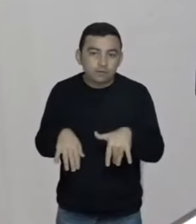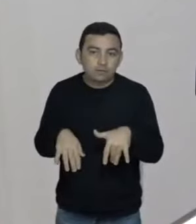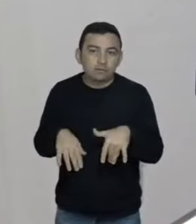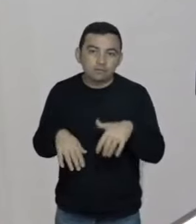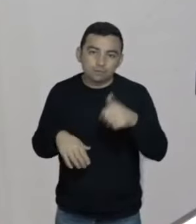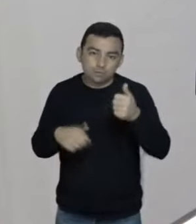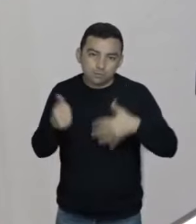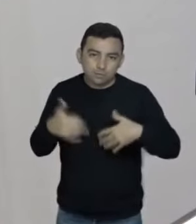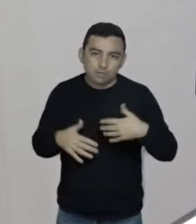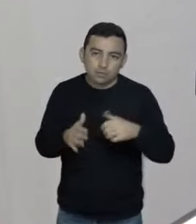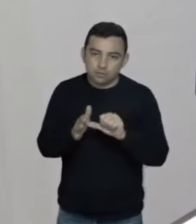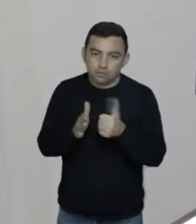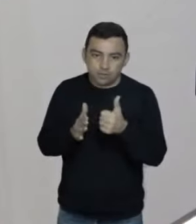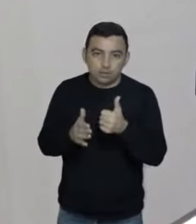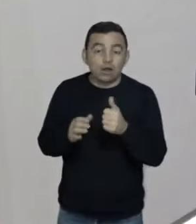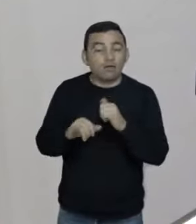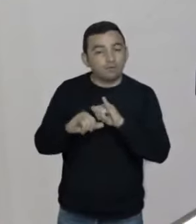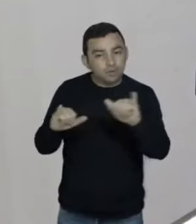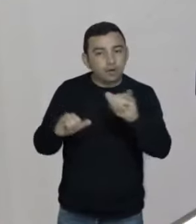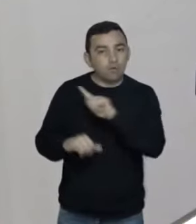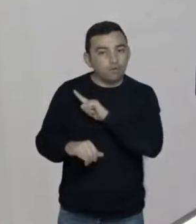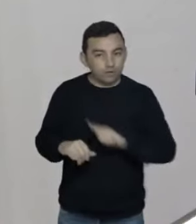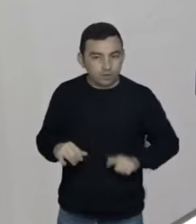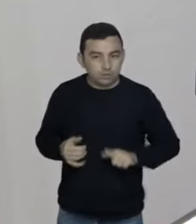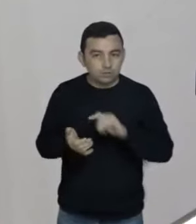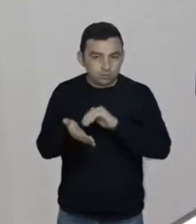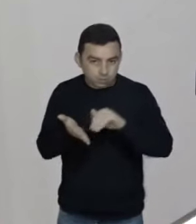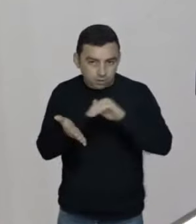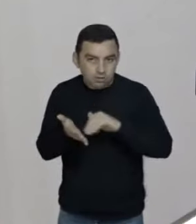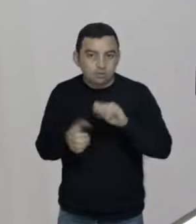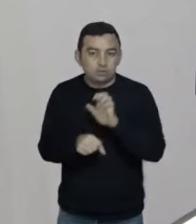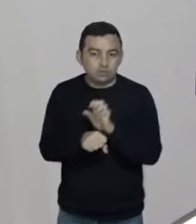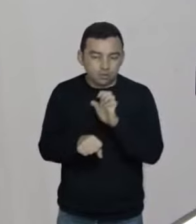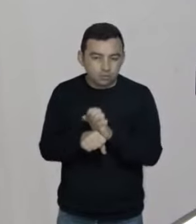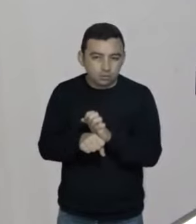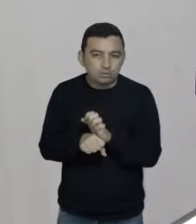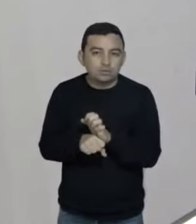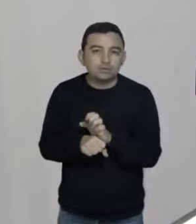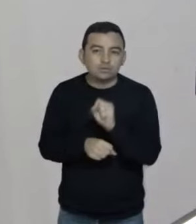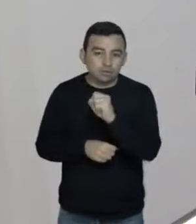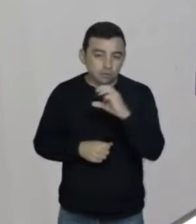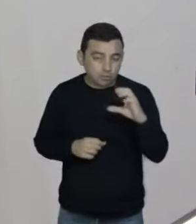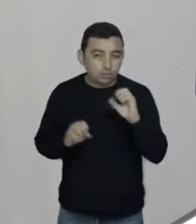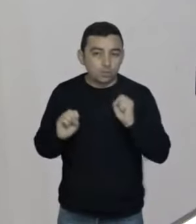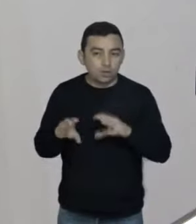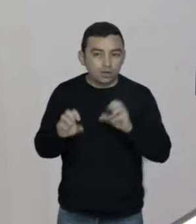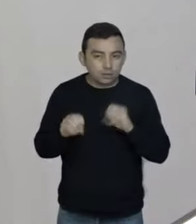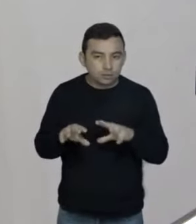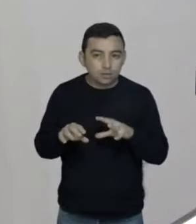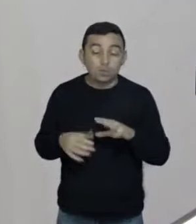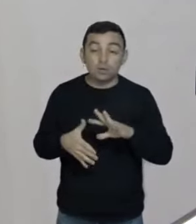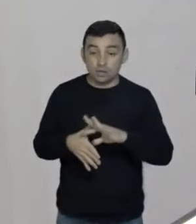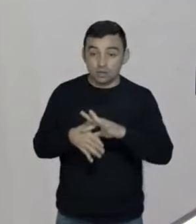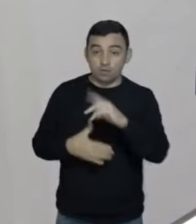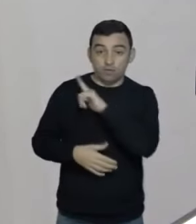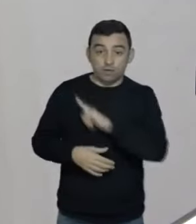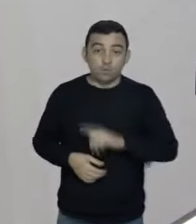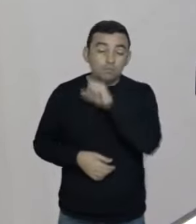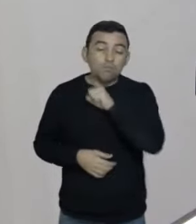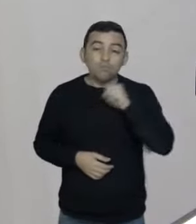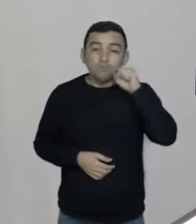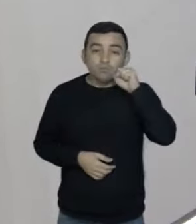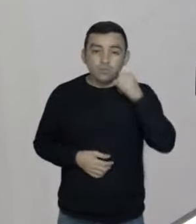assim dizer para o governo para o secretário do Estado de Santa Catarina de educação para o líder de governo aqui o deputado massoco